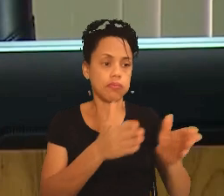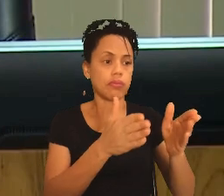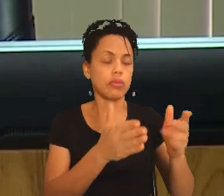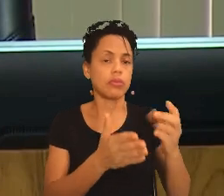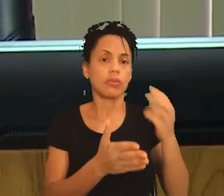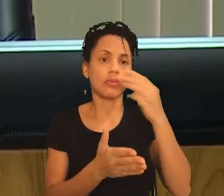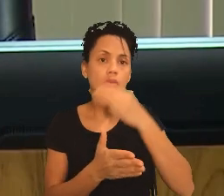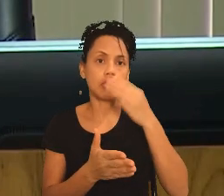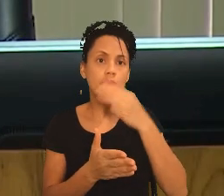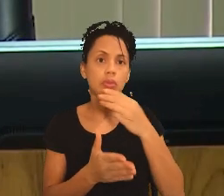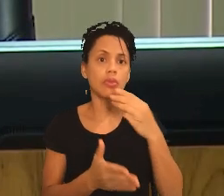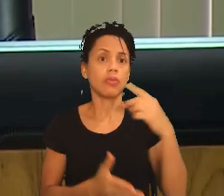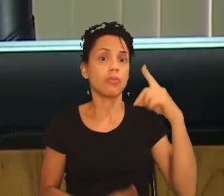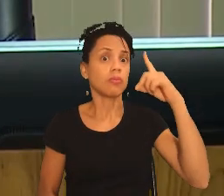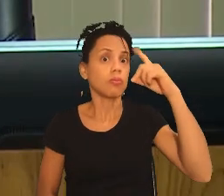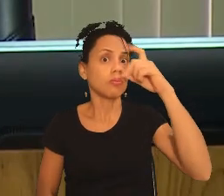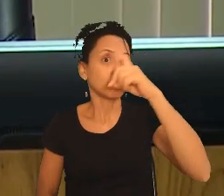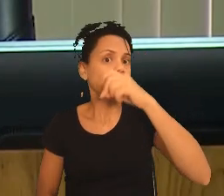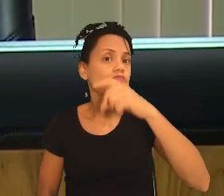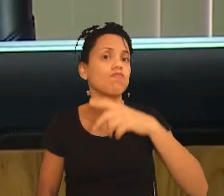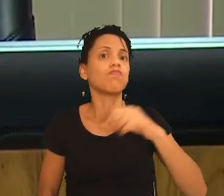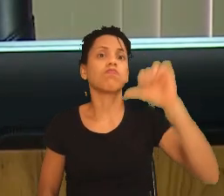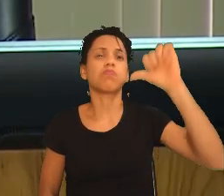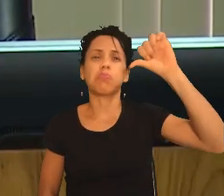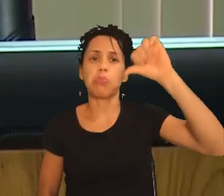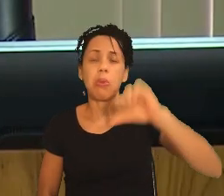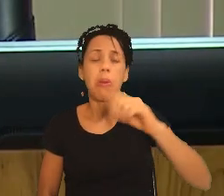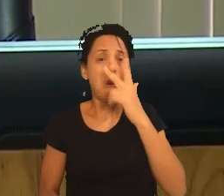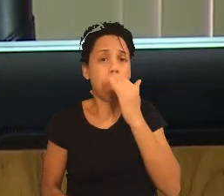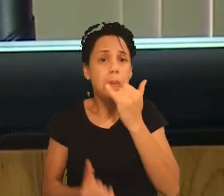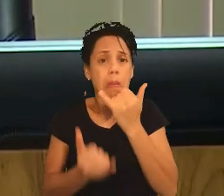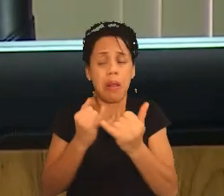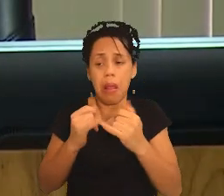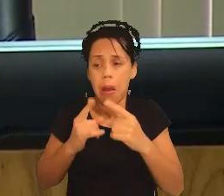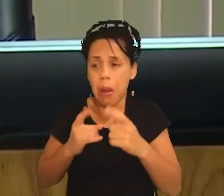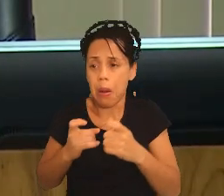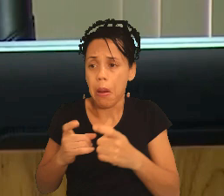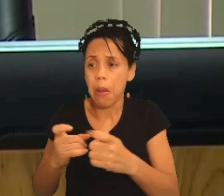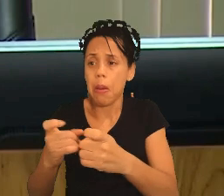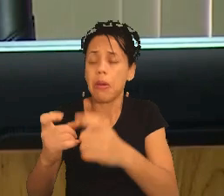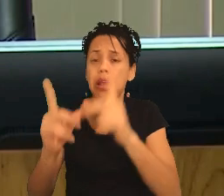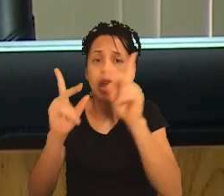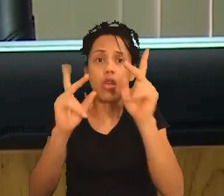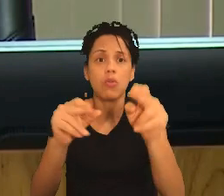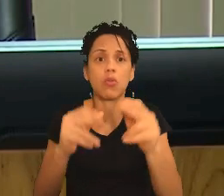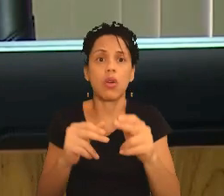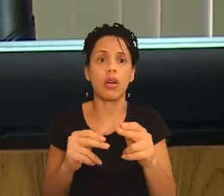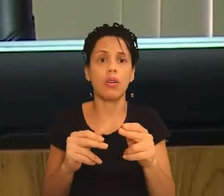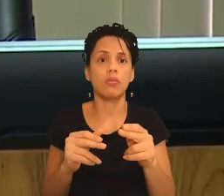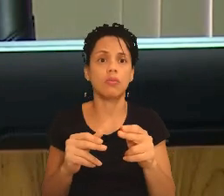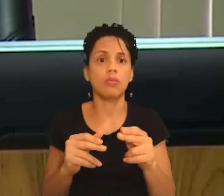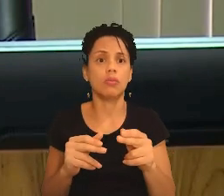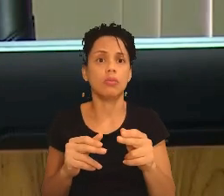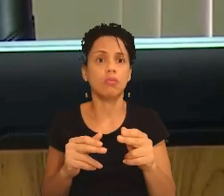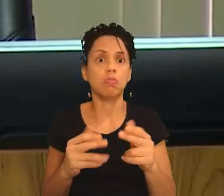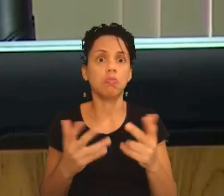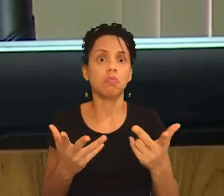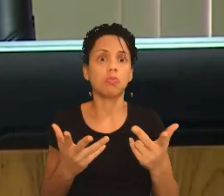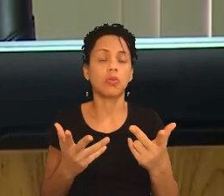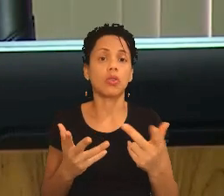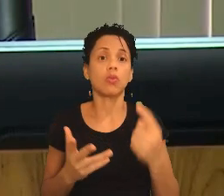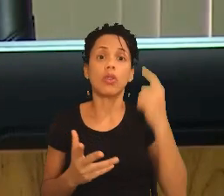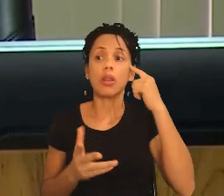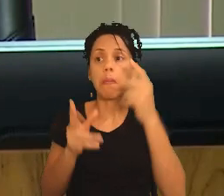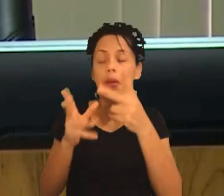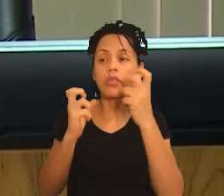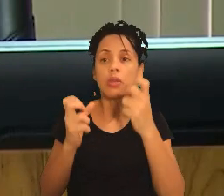água. E aquilo virou um caos, né? Principalmente a cidade maior que tem lá no Vale do Rio Doce, o governador Valadares, ficou